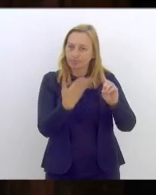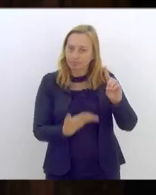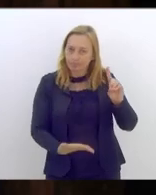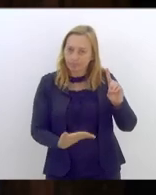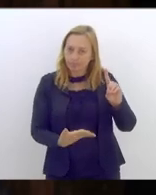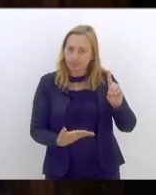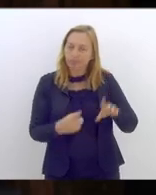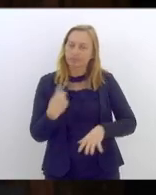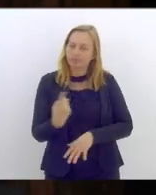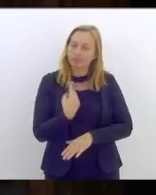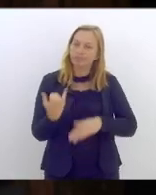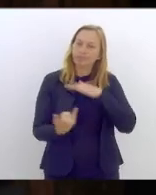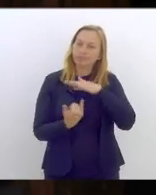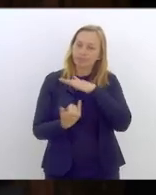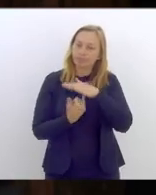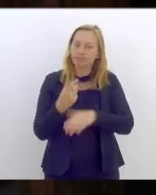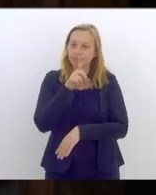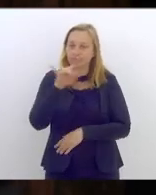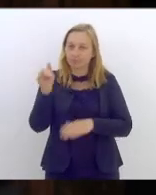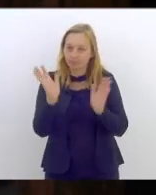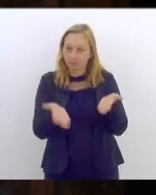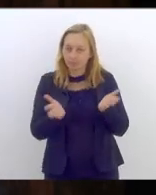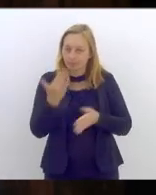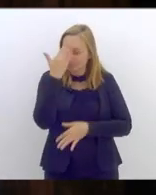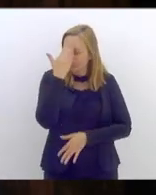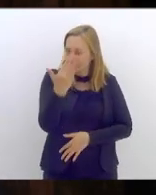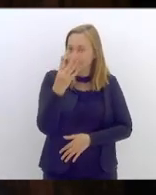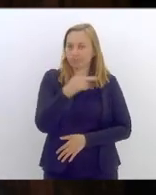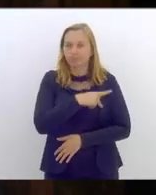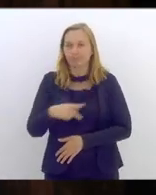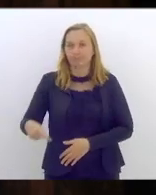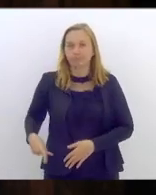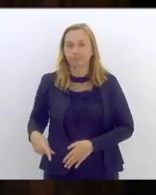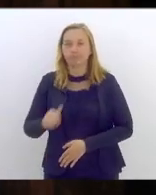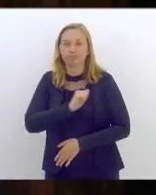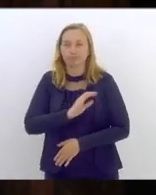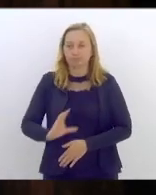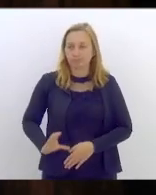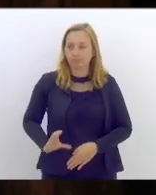a Nossa instituição na data de hoje muito obrigado presidente